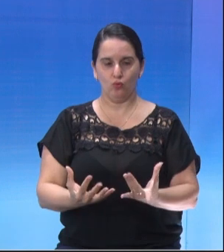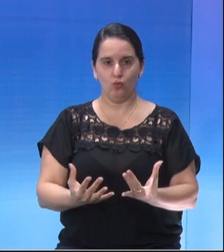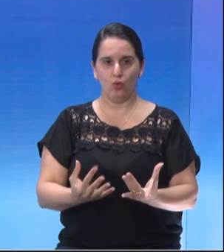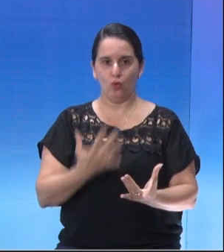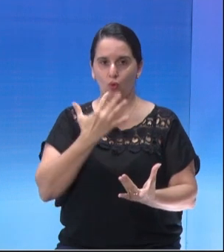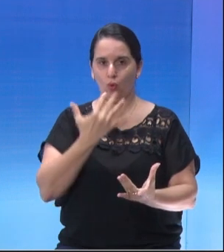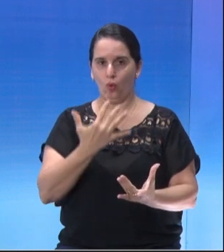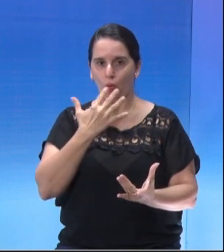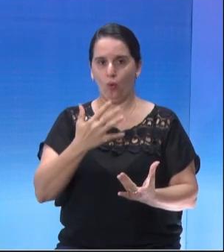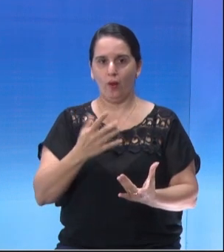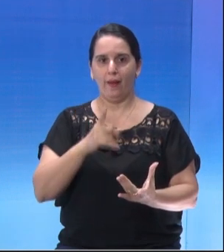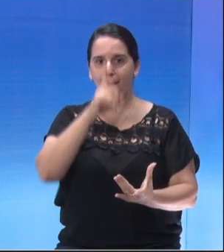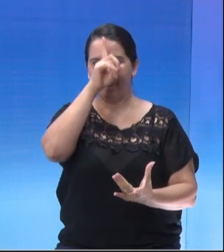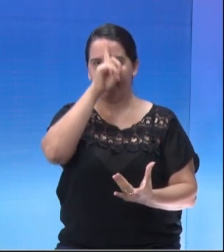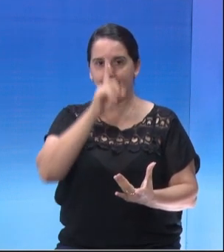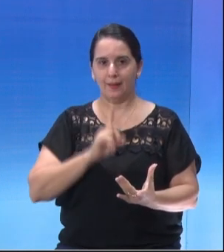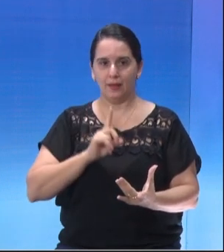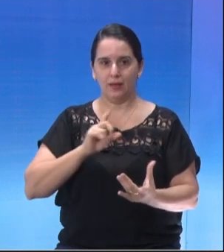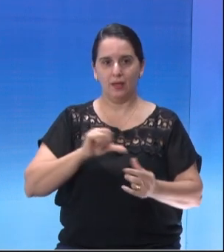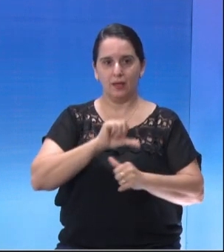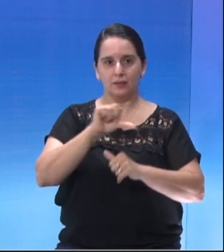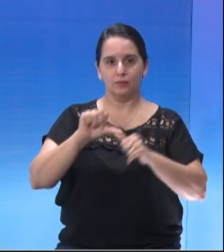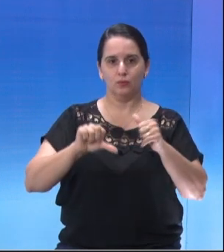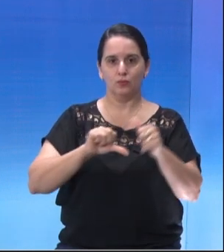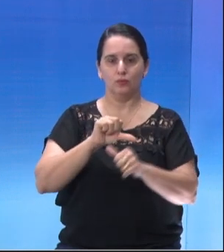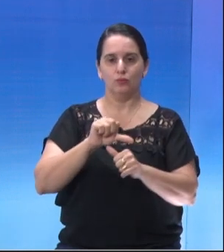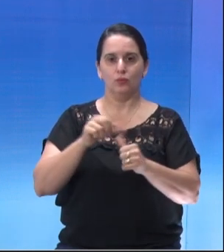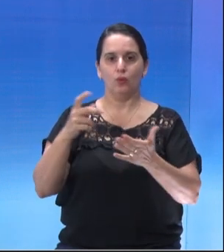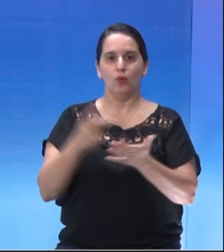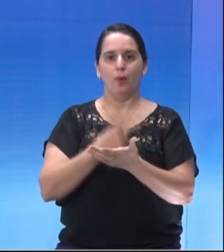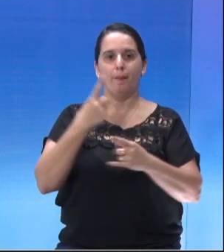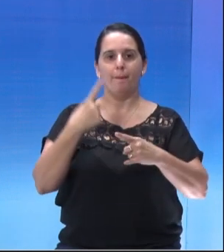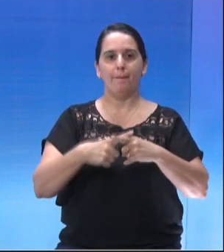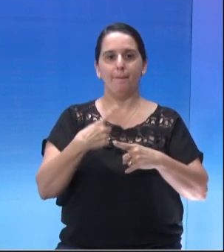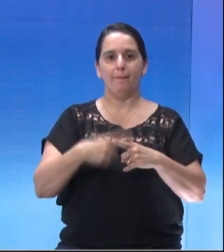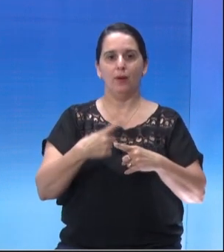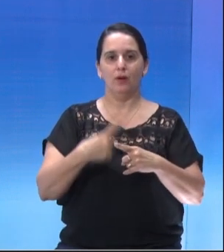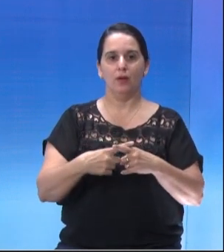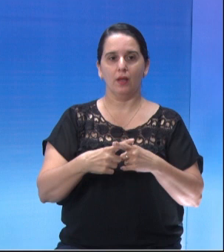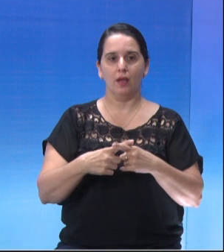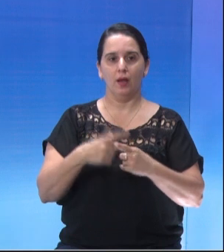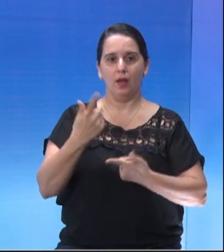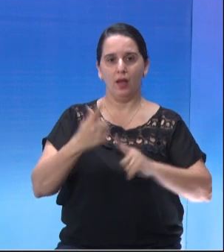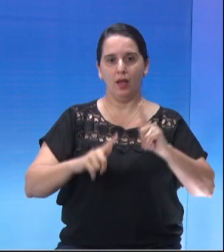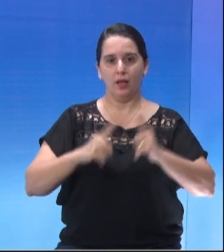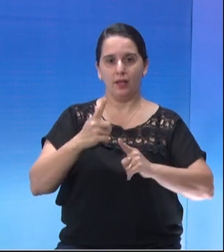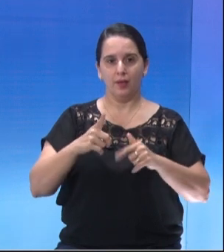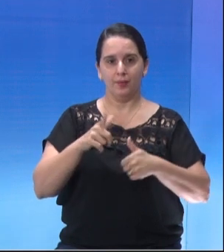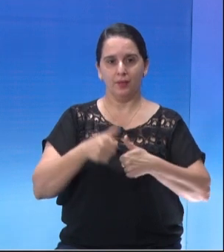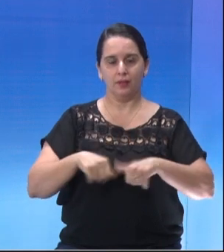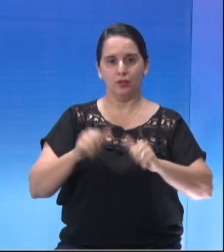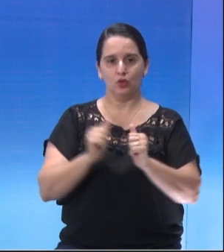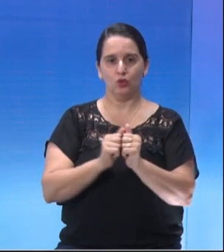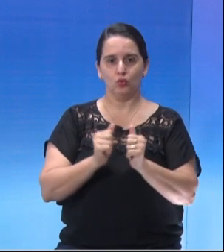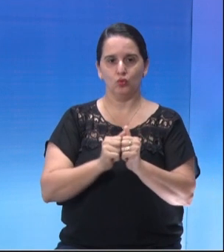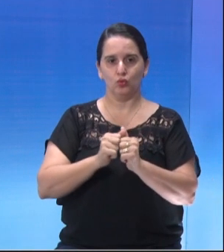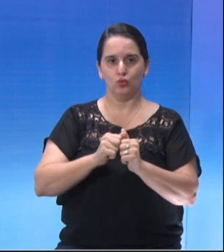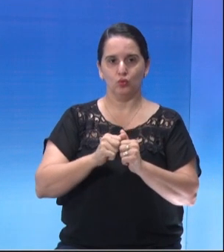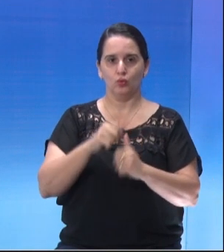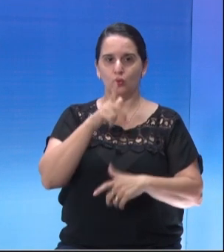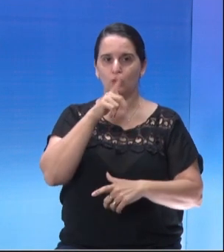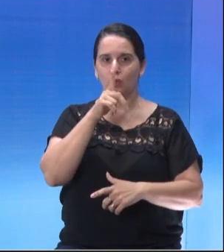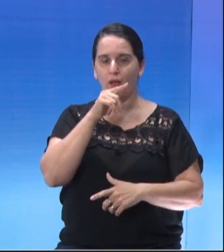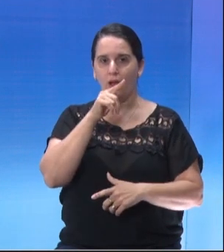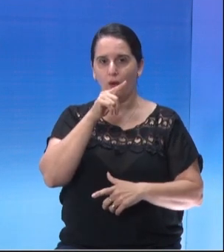essa mudança de cor se deve às substâncias que estão presentes nessa água de cozimento, correto? E o